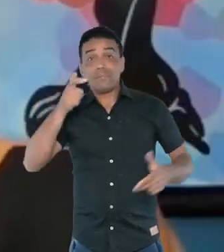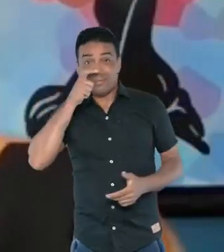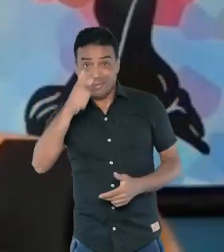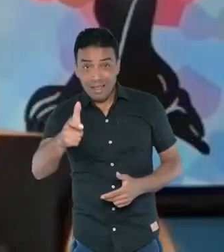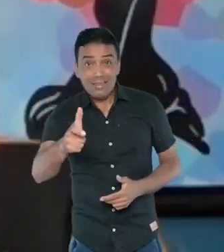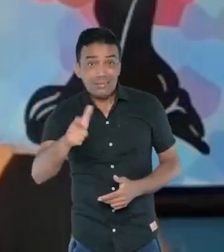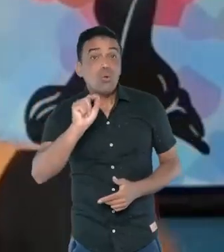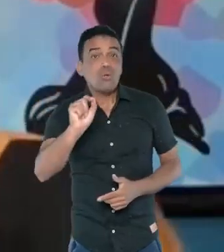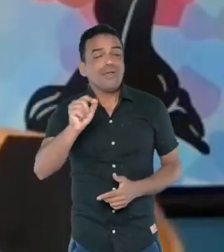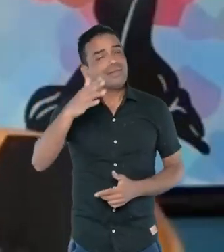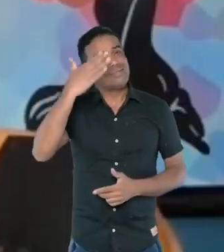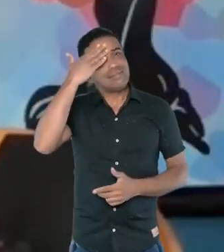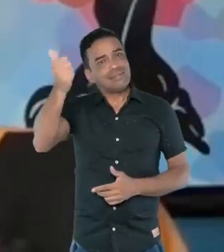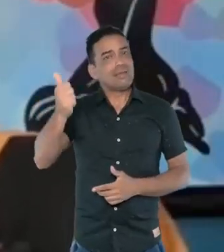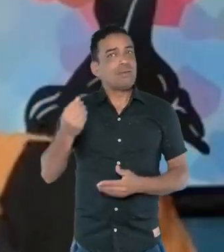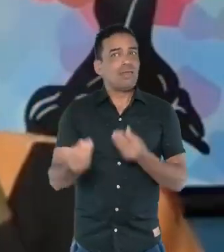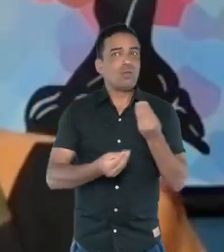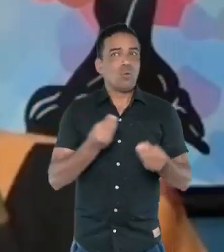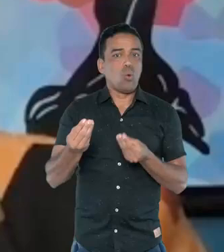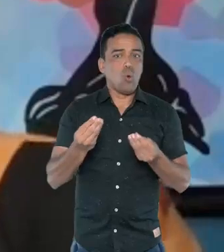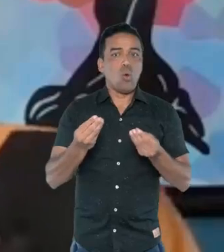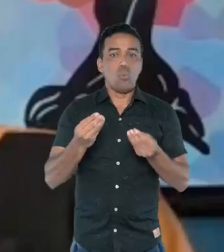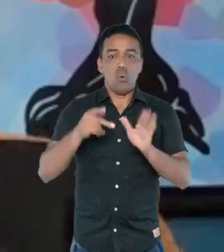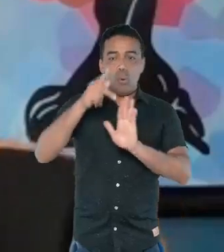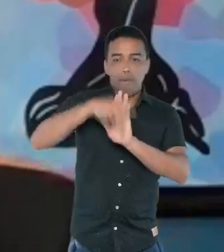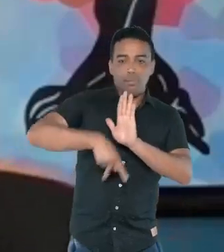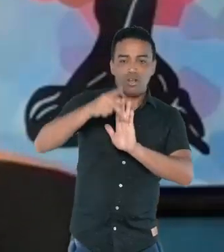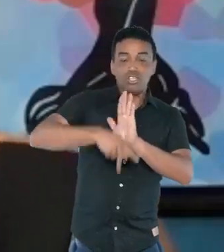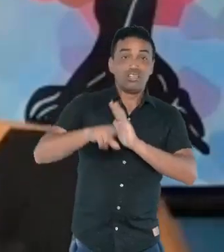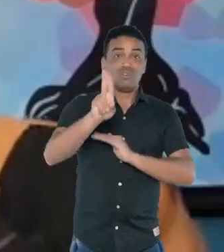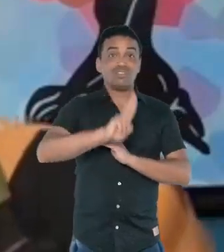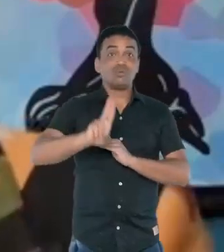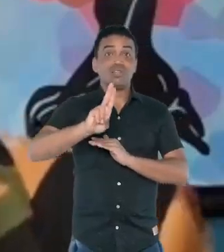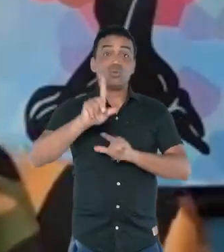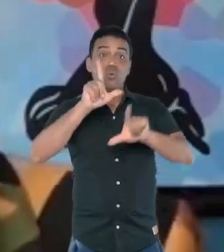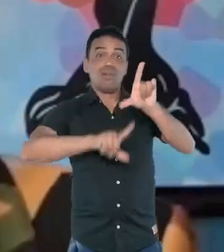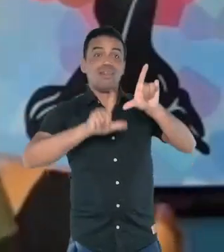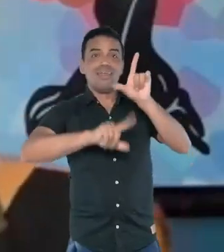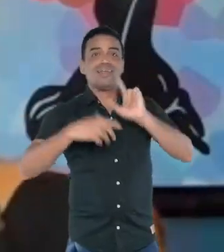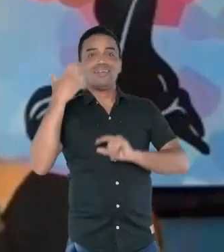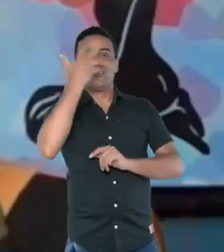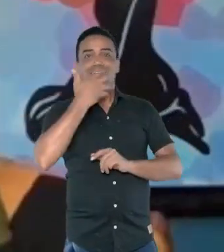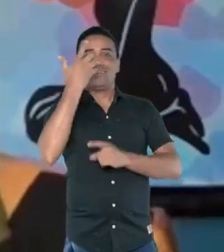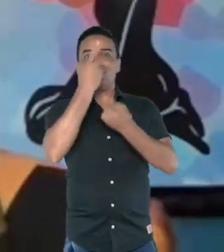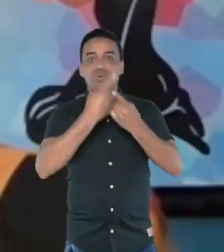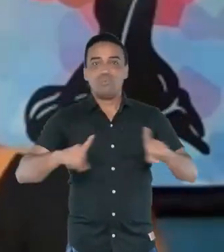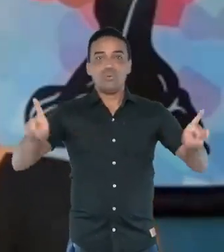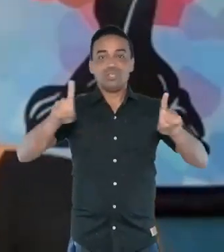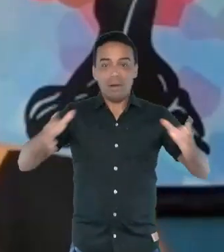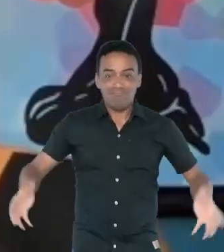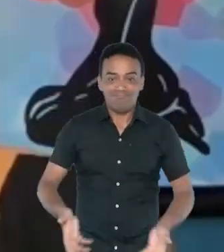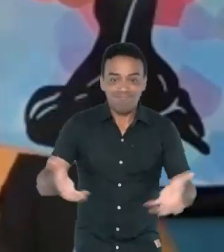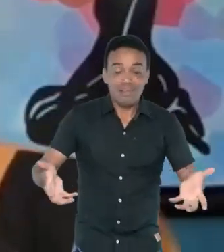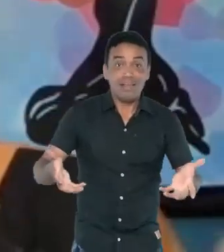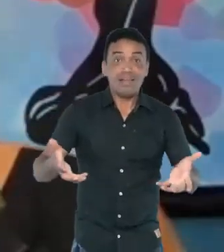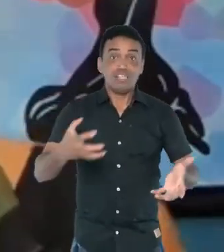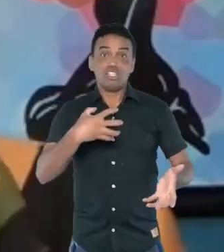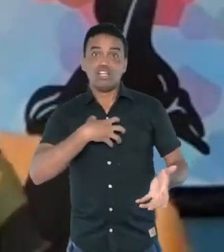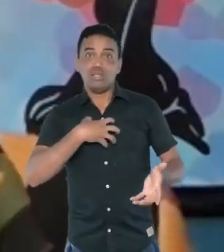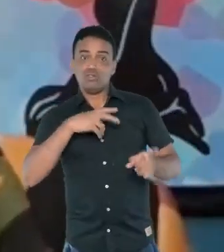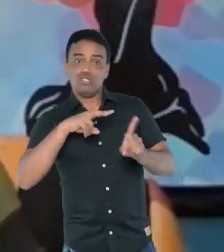saber como que, no meio de um projeto, você está usando uma música para impulsionar a forma de ver o